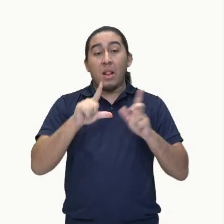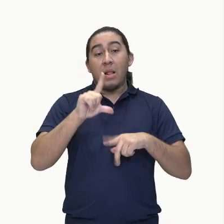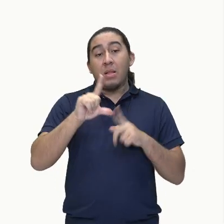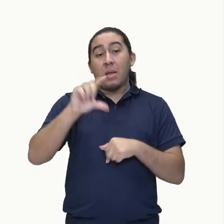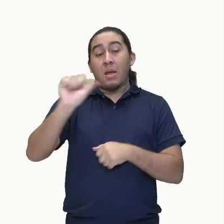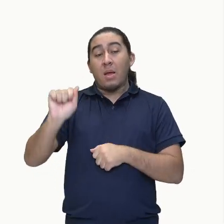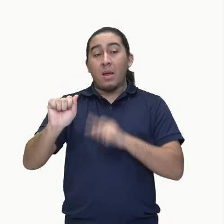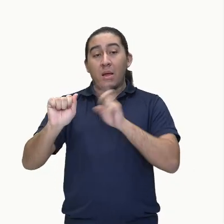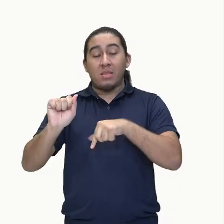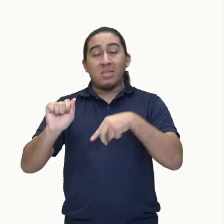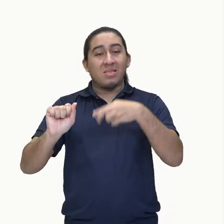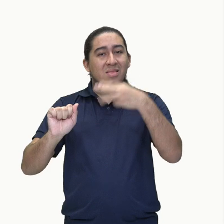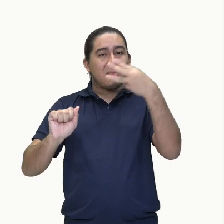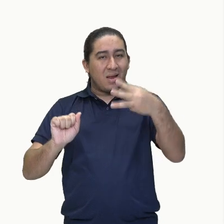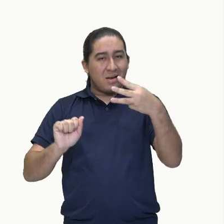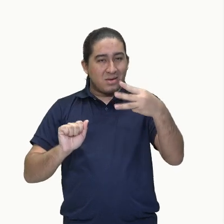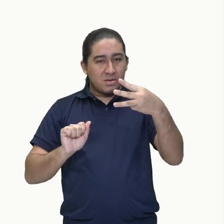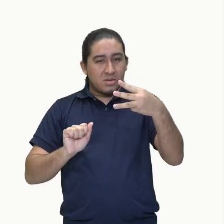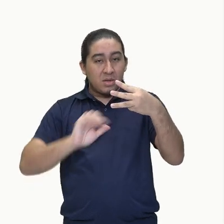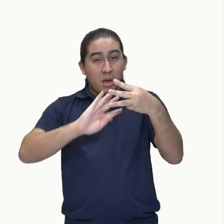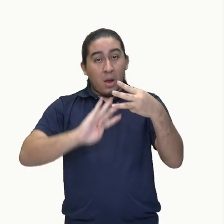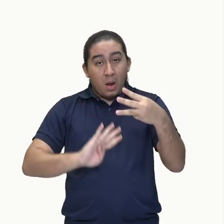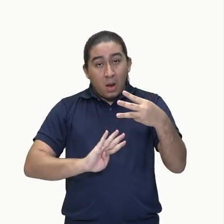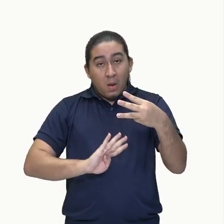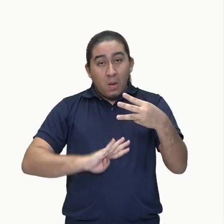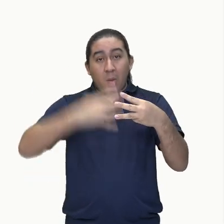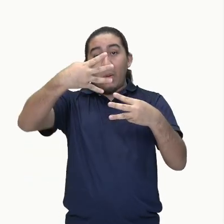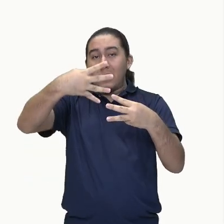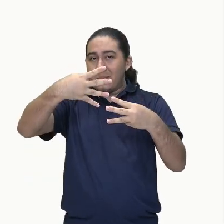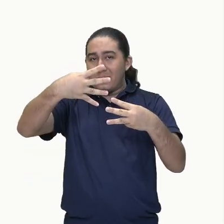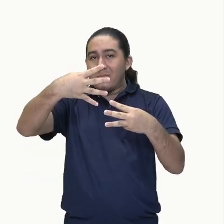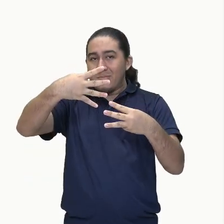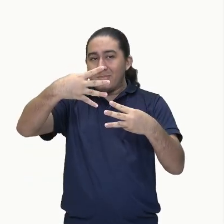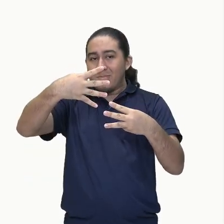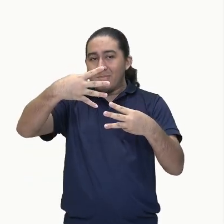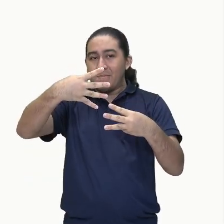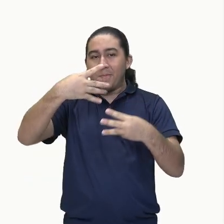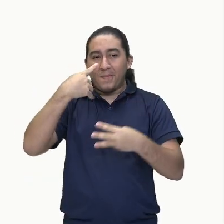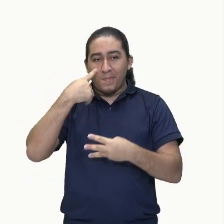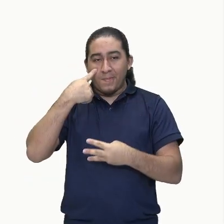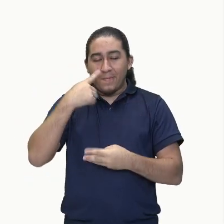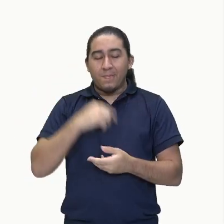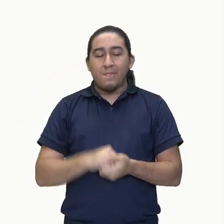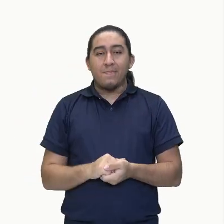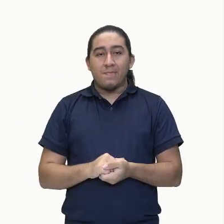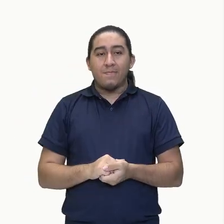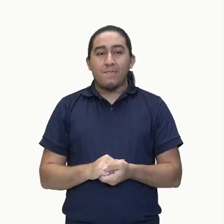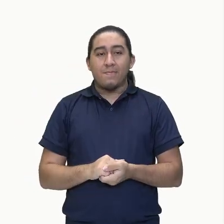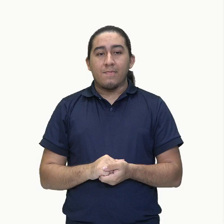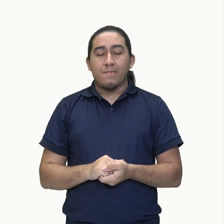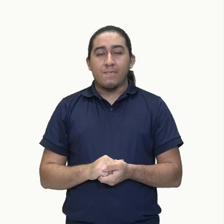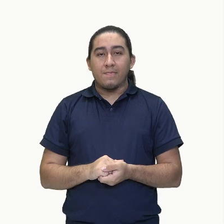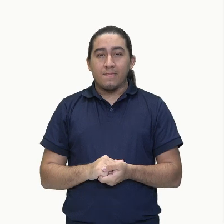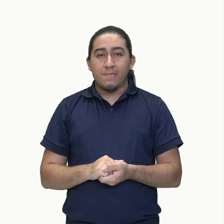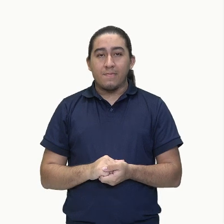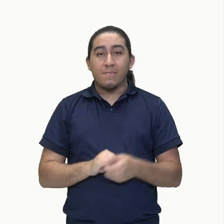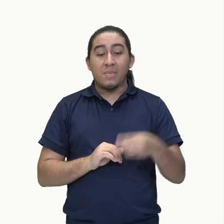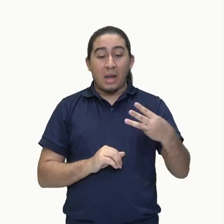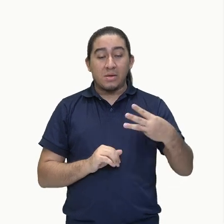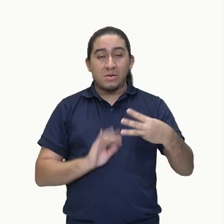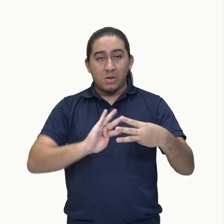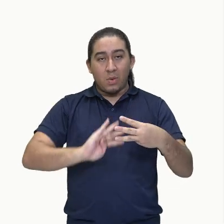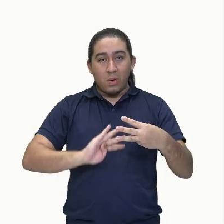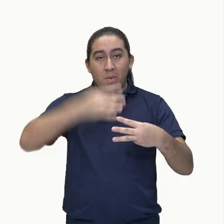Vamos só treinar a leitura. Ó. 3 elevado à quarta potência ou simplesmente 3 elevado a